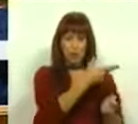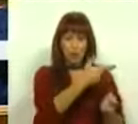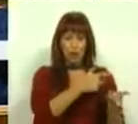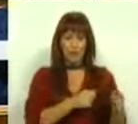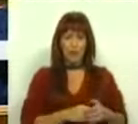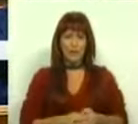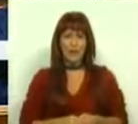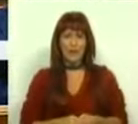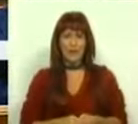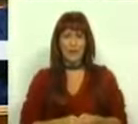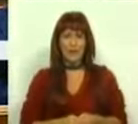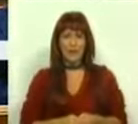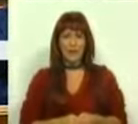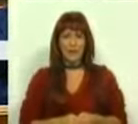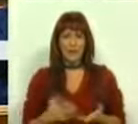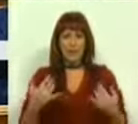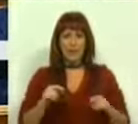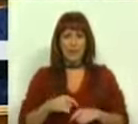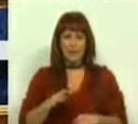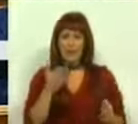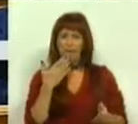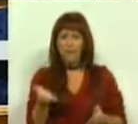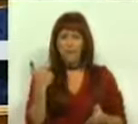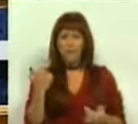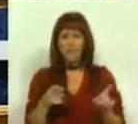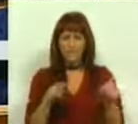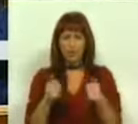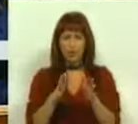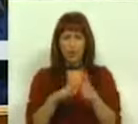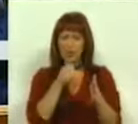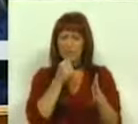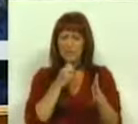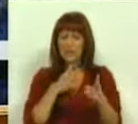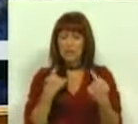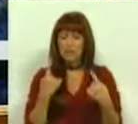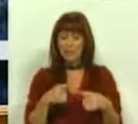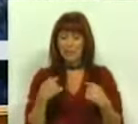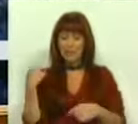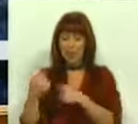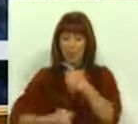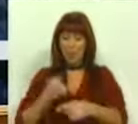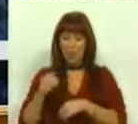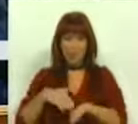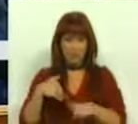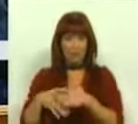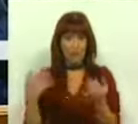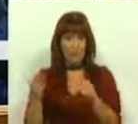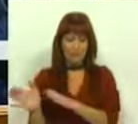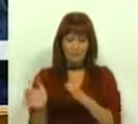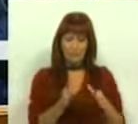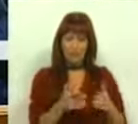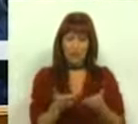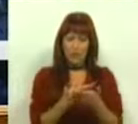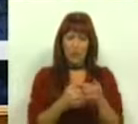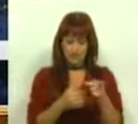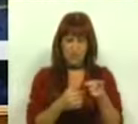Troika. Mas, de certo, ocultarão também todas as medidas que têm vindo a ser tomadas do lado